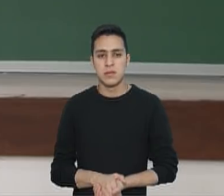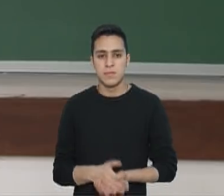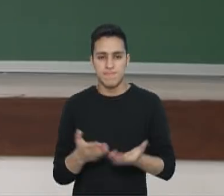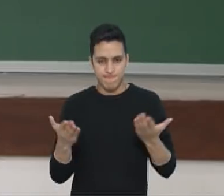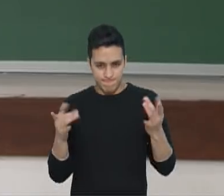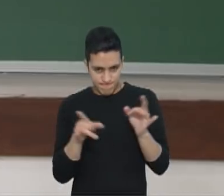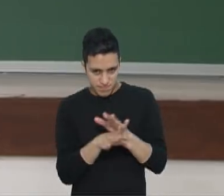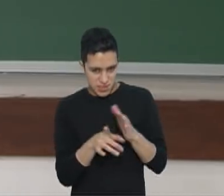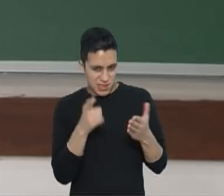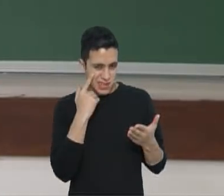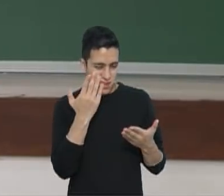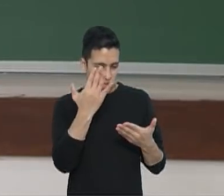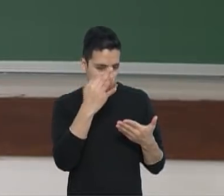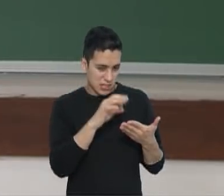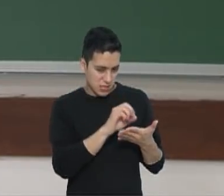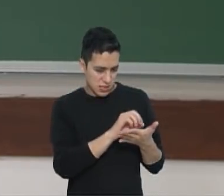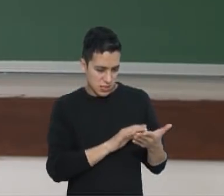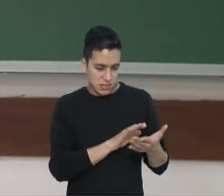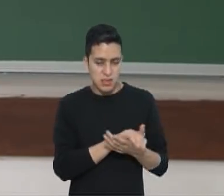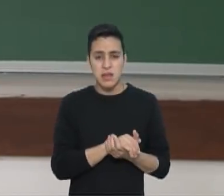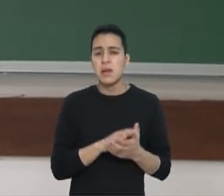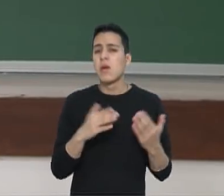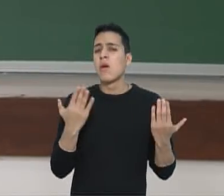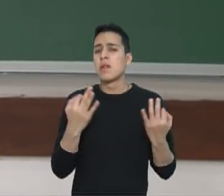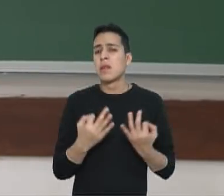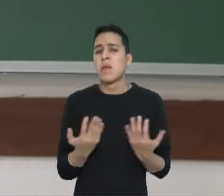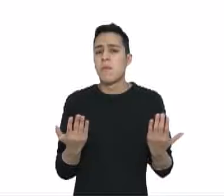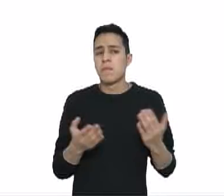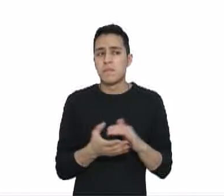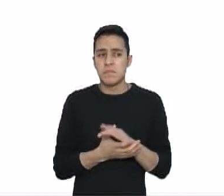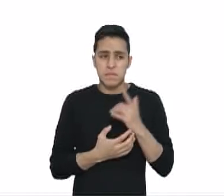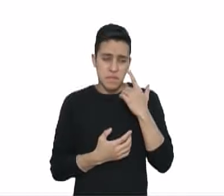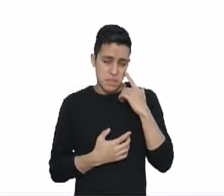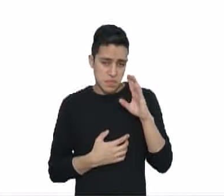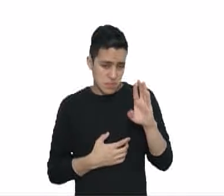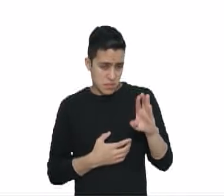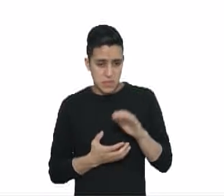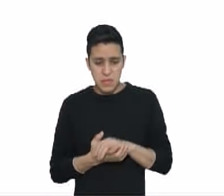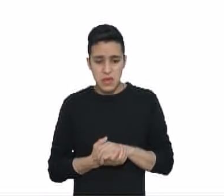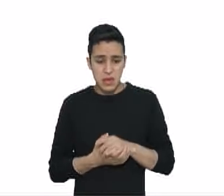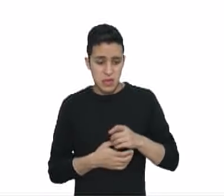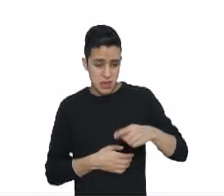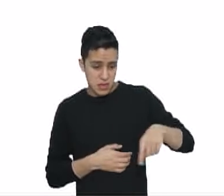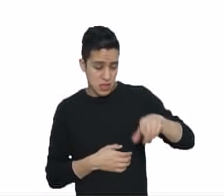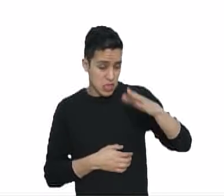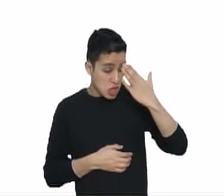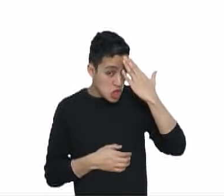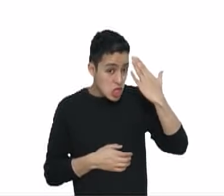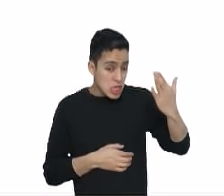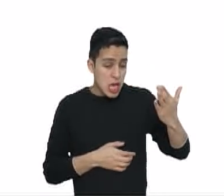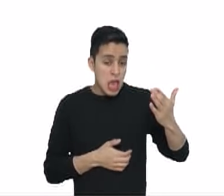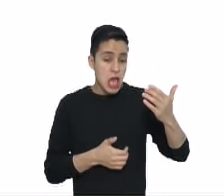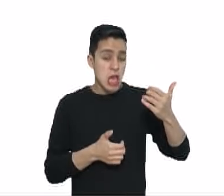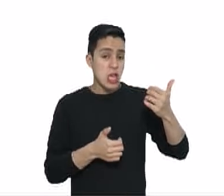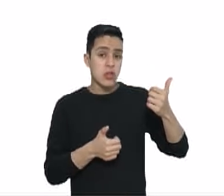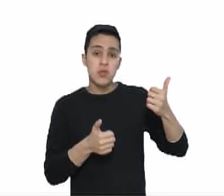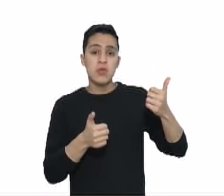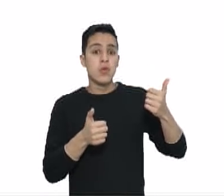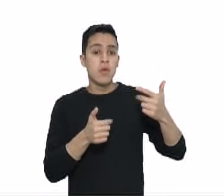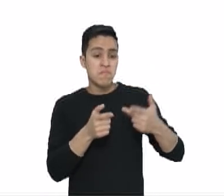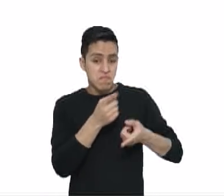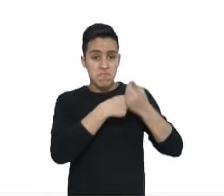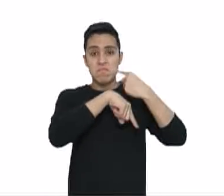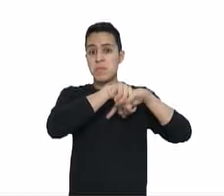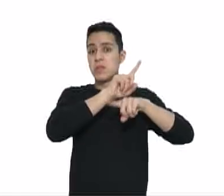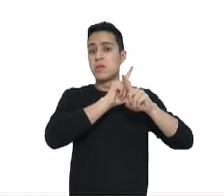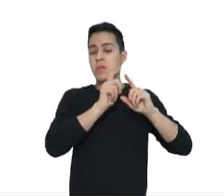Pronto, vamos fazer a correção da atividade. A alternativa correta, então, a letra B. Os sucessos esportivos não conferem prestígio político